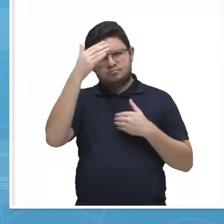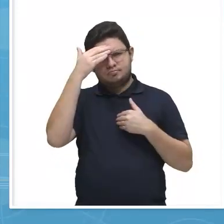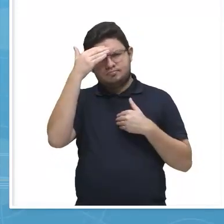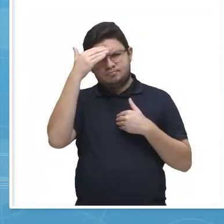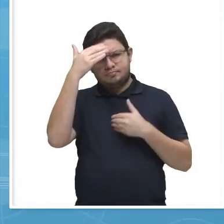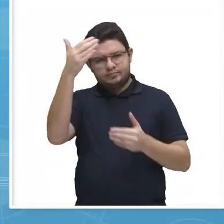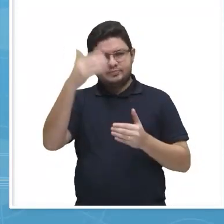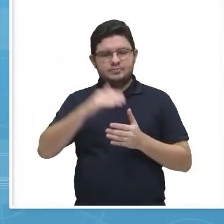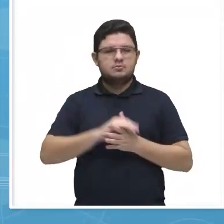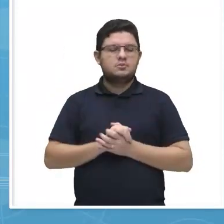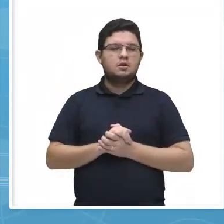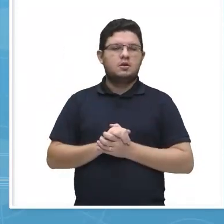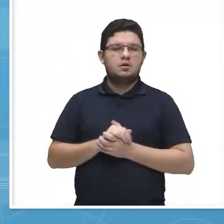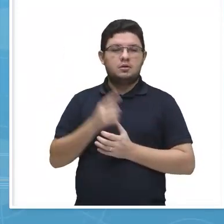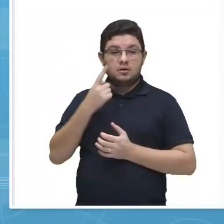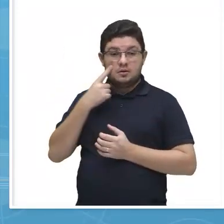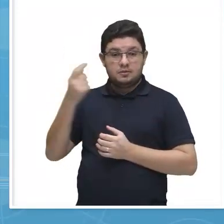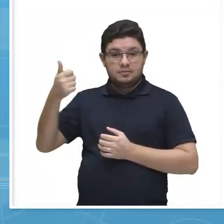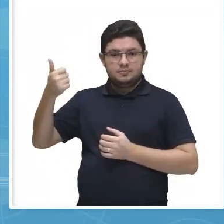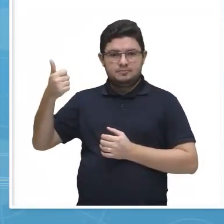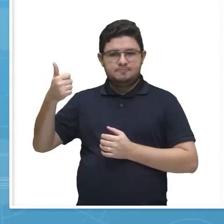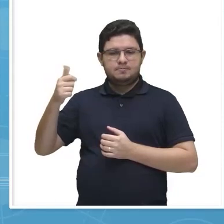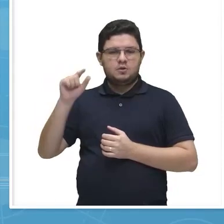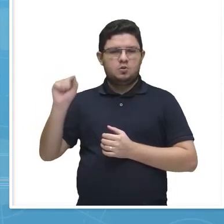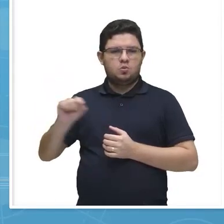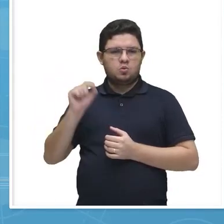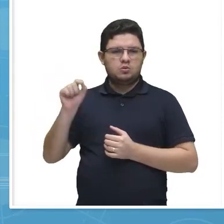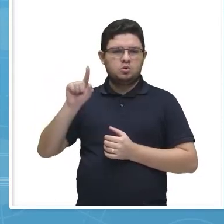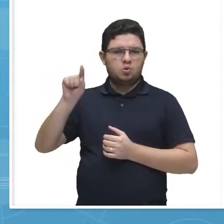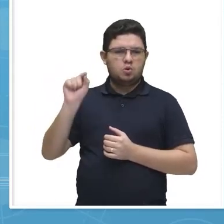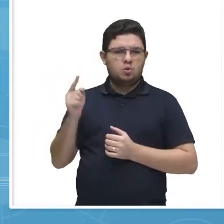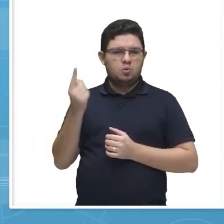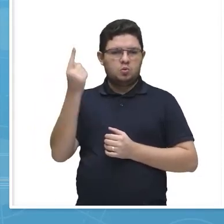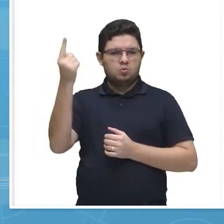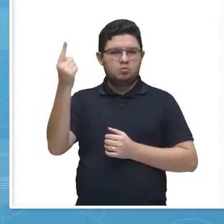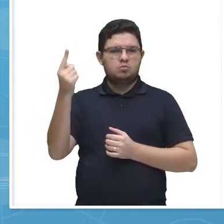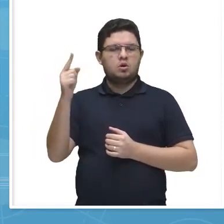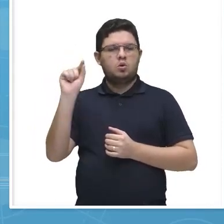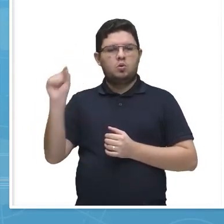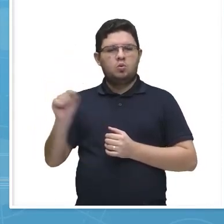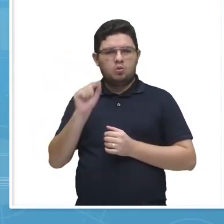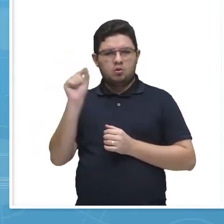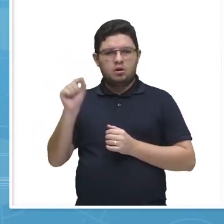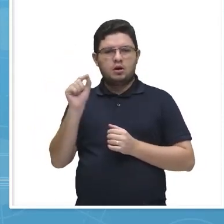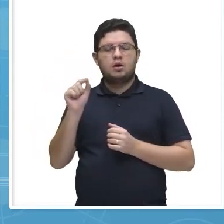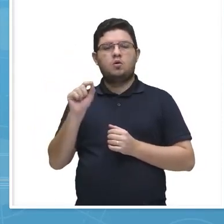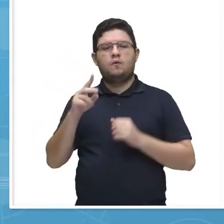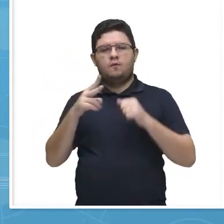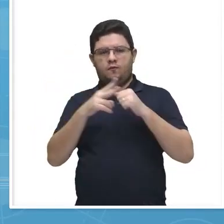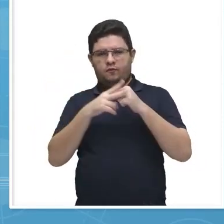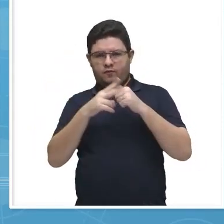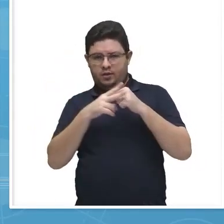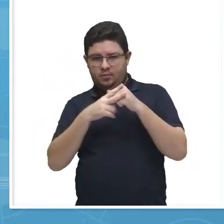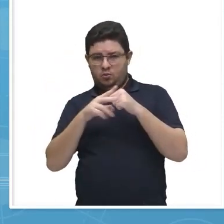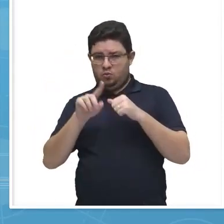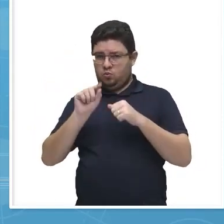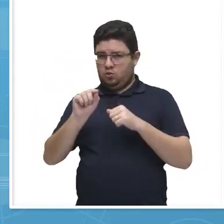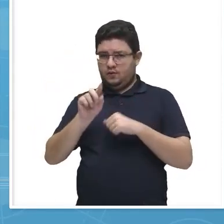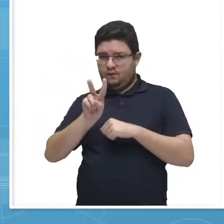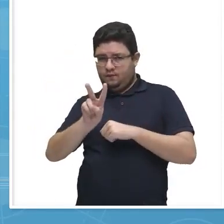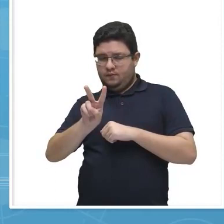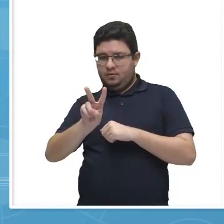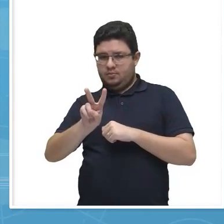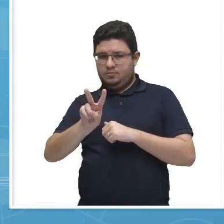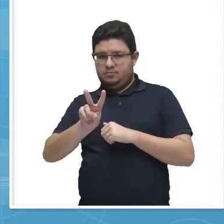Vamos para a nossa primeira. Identifique a oração em que o verbo é intransitivo. O que eu estou pedindo de você, amor? Que